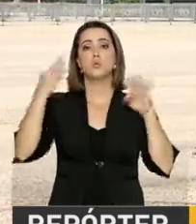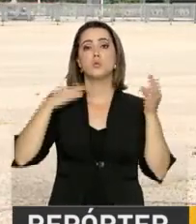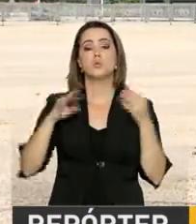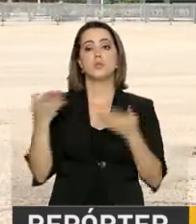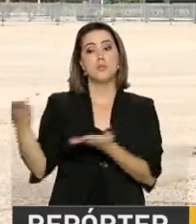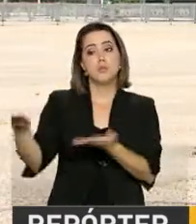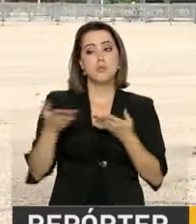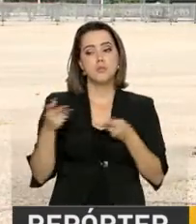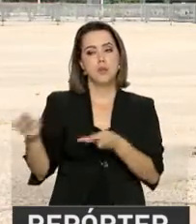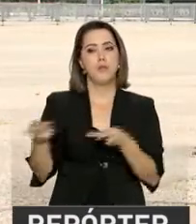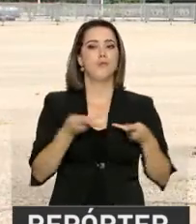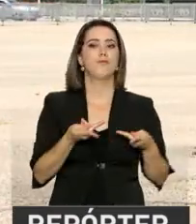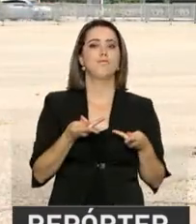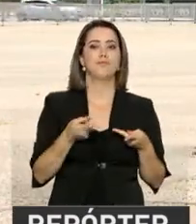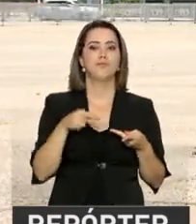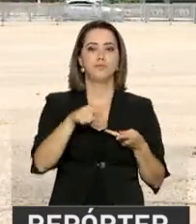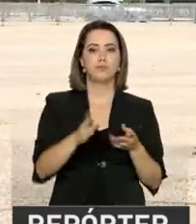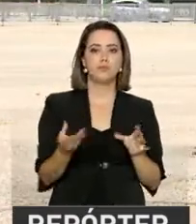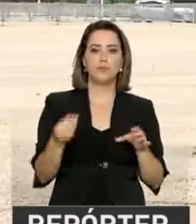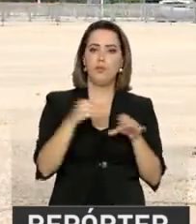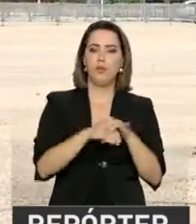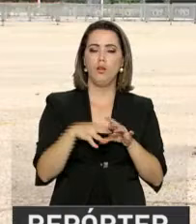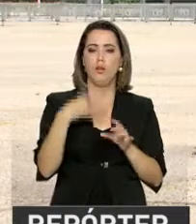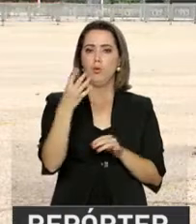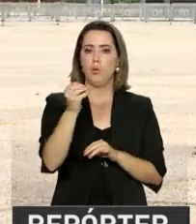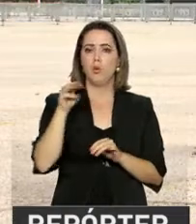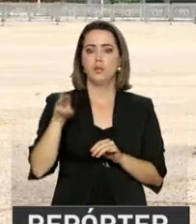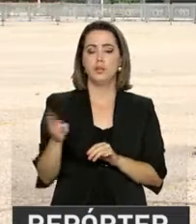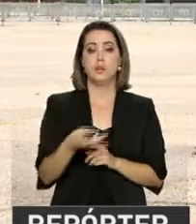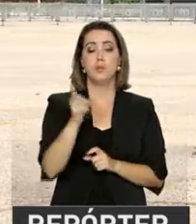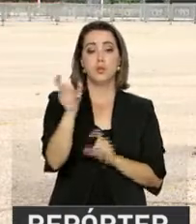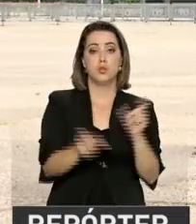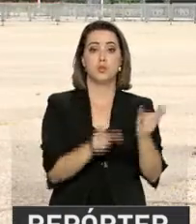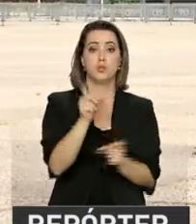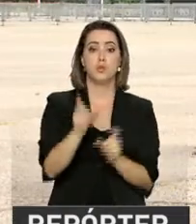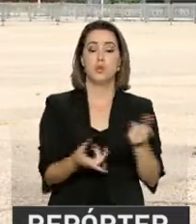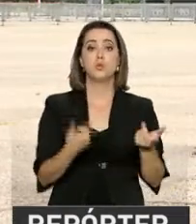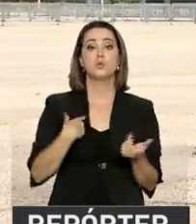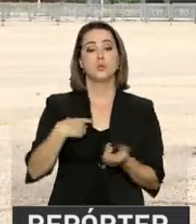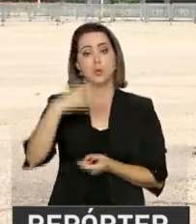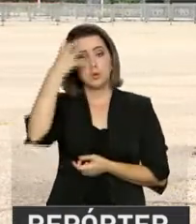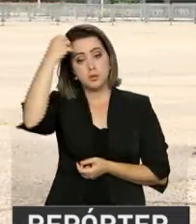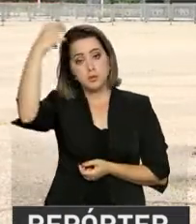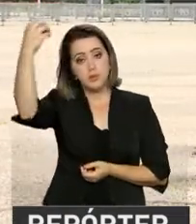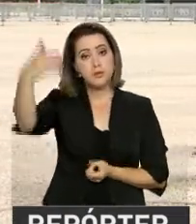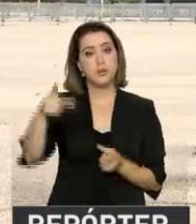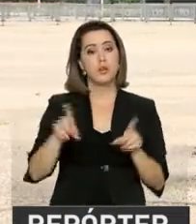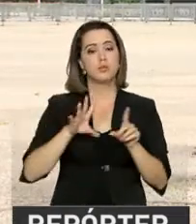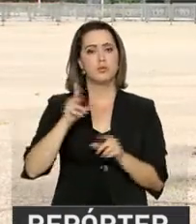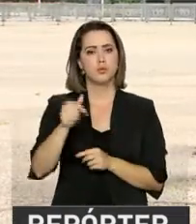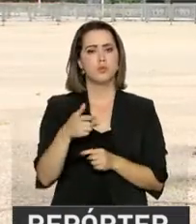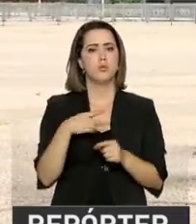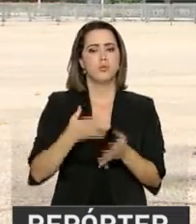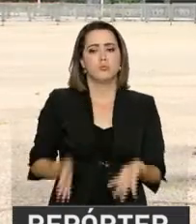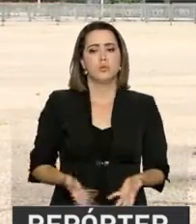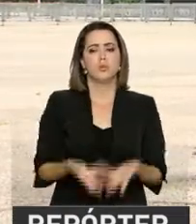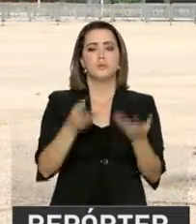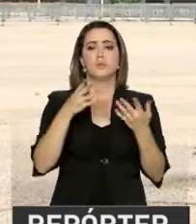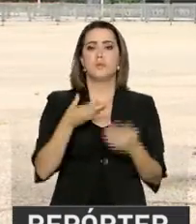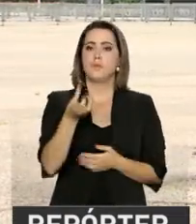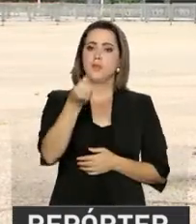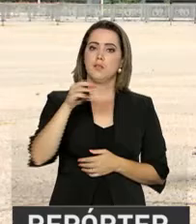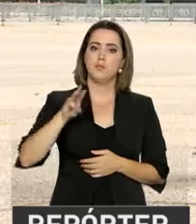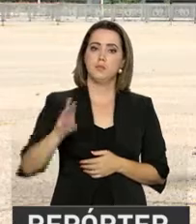visitar, inserir cerca de 40 milhões de brasileiros no mercado consumidor de viagens e gerar mais de